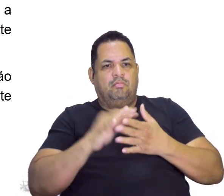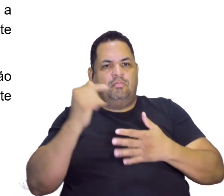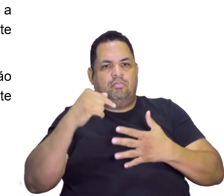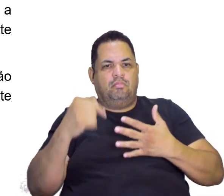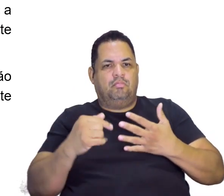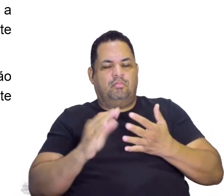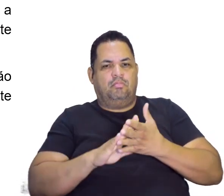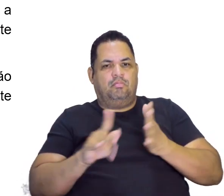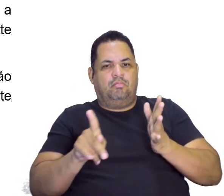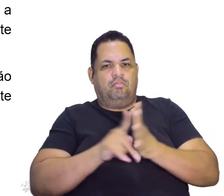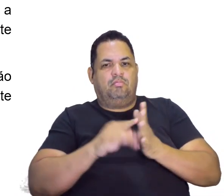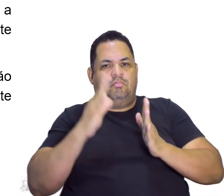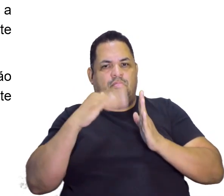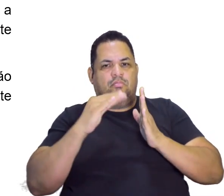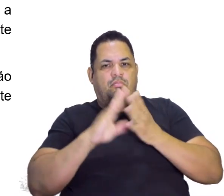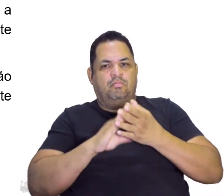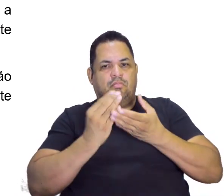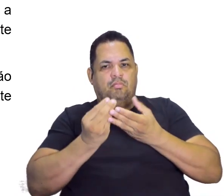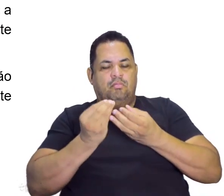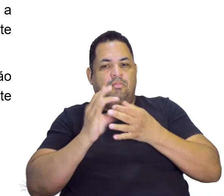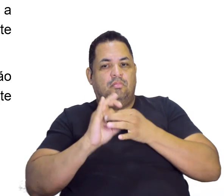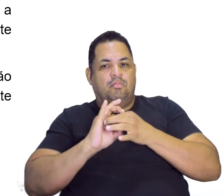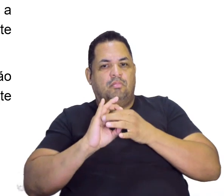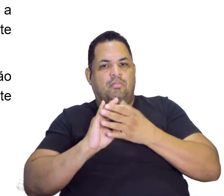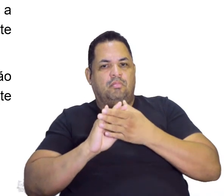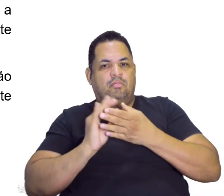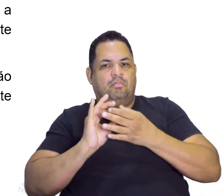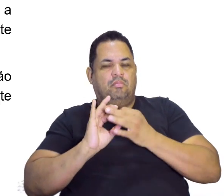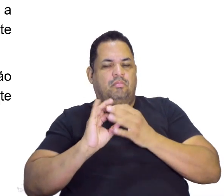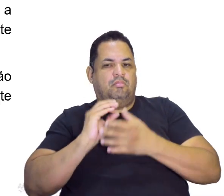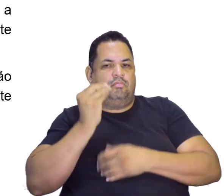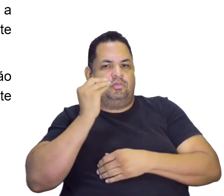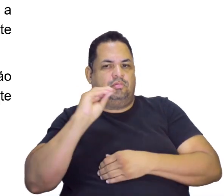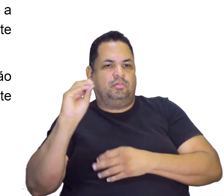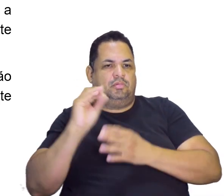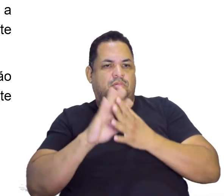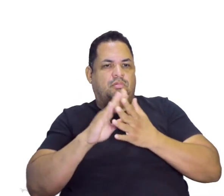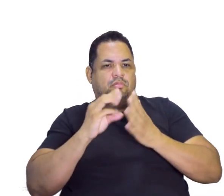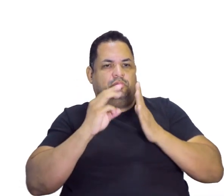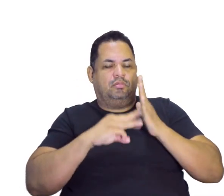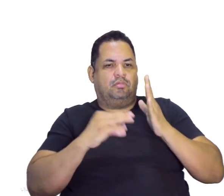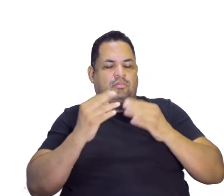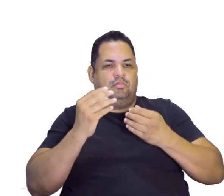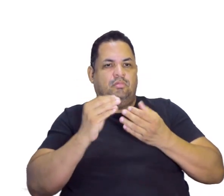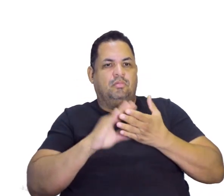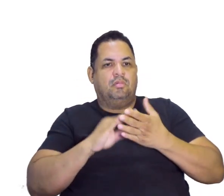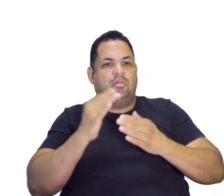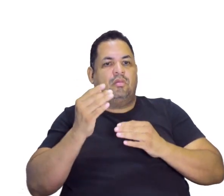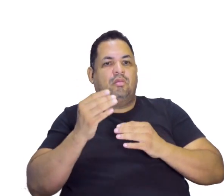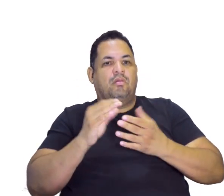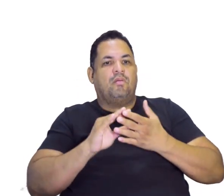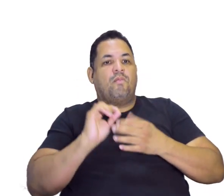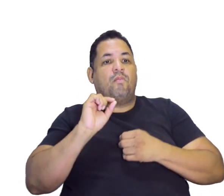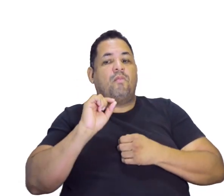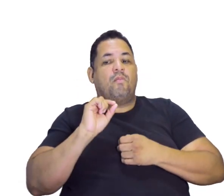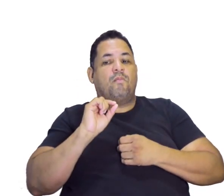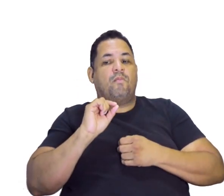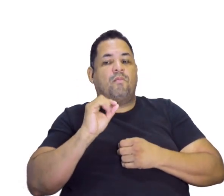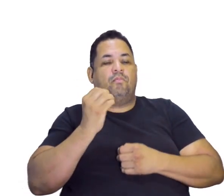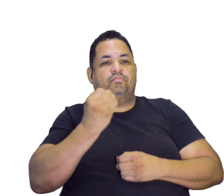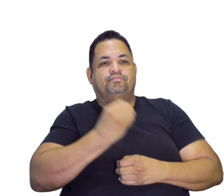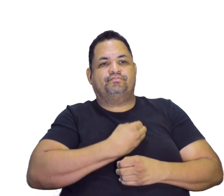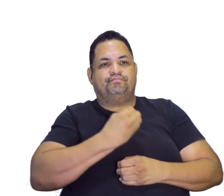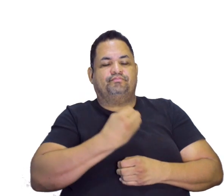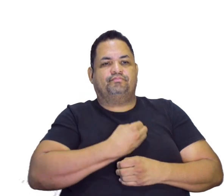elementos plásticos da própria pintura, abandonando os modelos clássicos. Então, vamos seguir aqui para